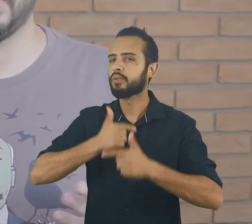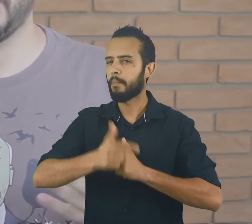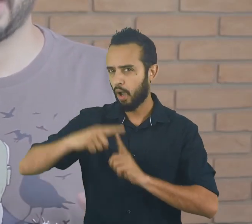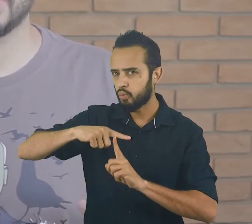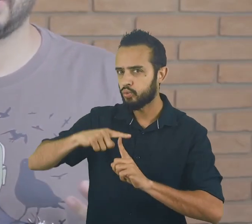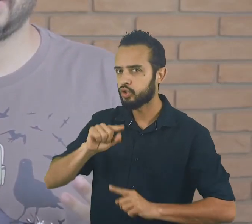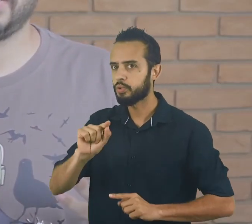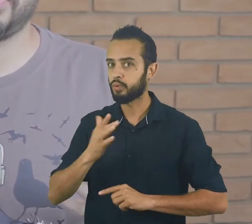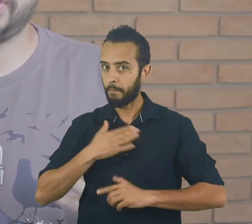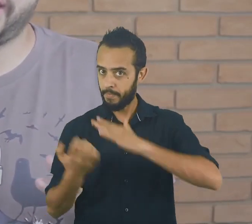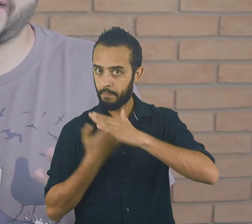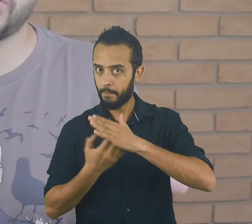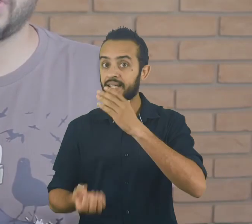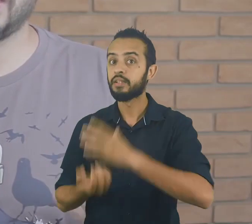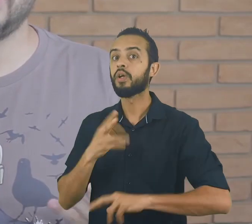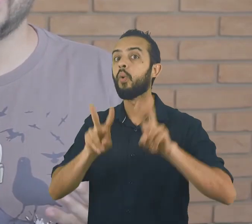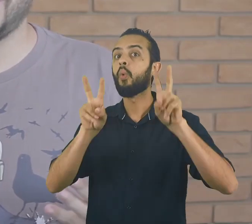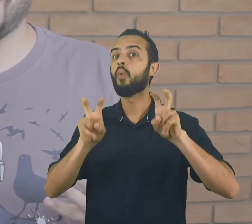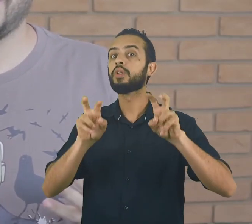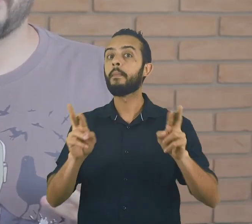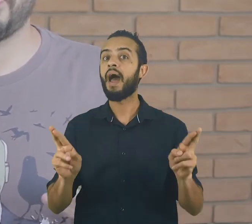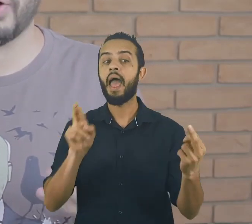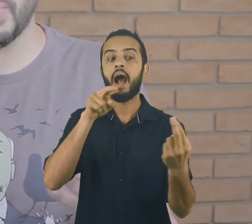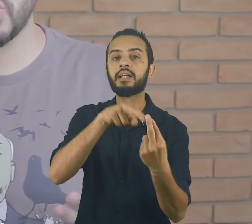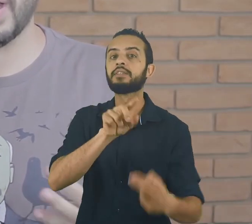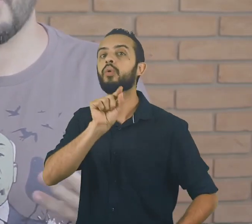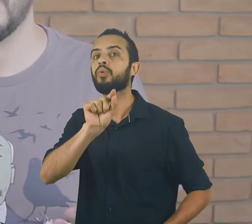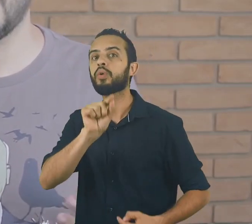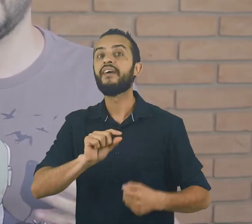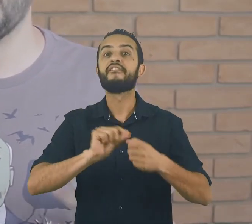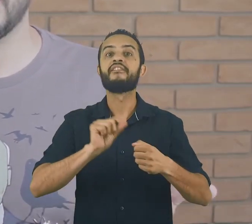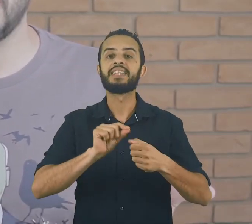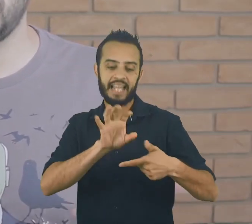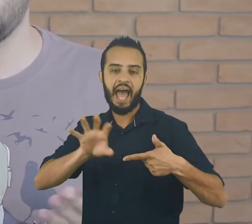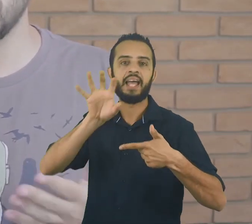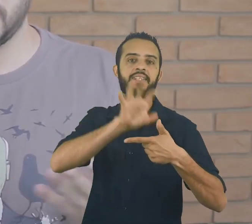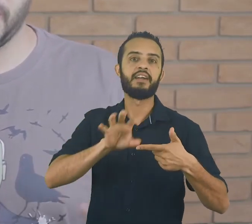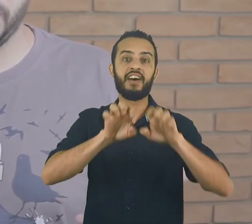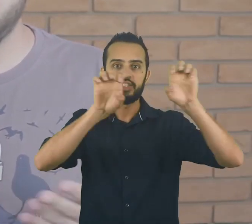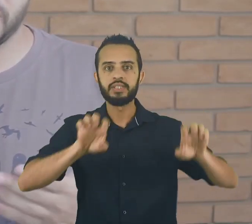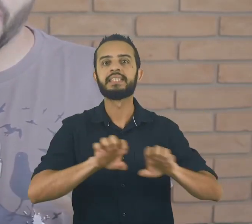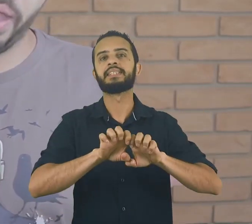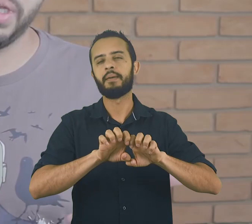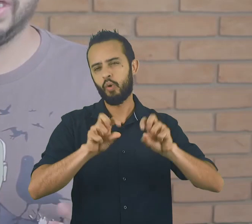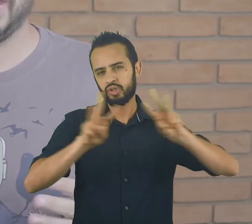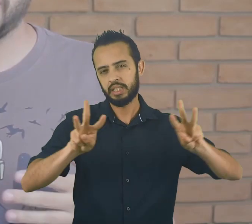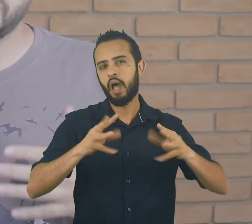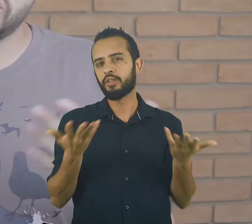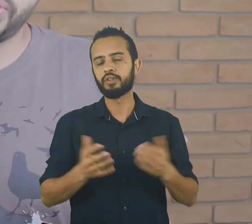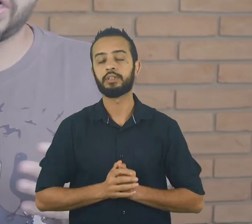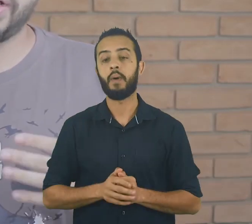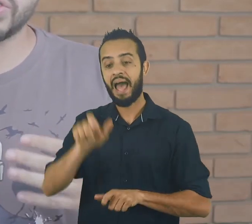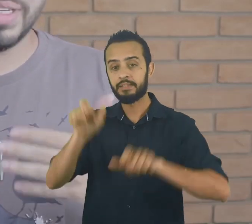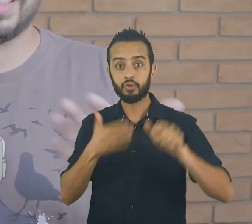na minha empresa que era relacionado a provavelmente refazer a interface de algum sistema web. Então as